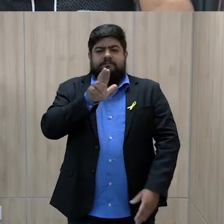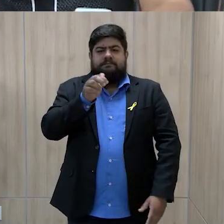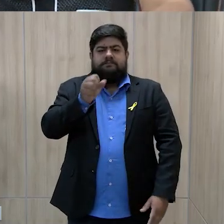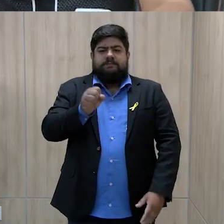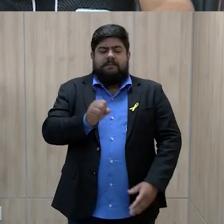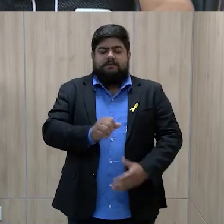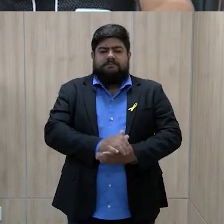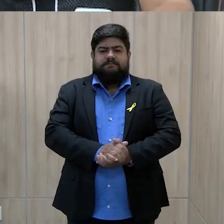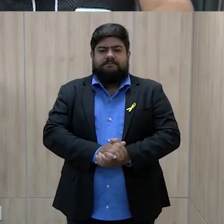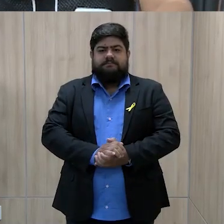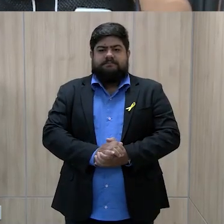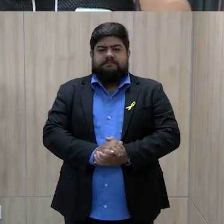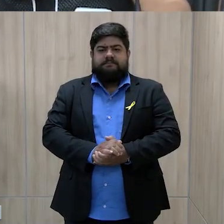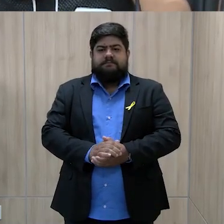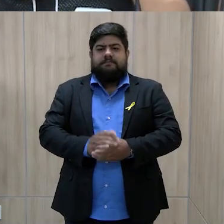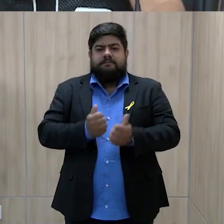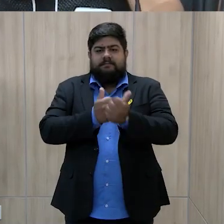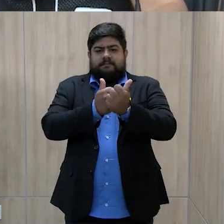Torres